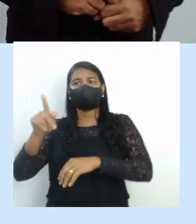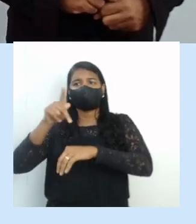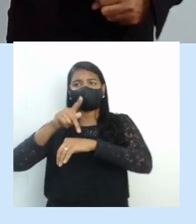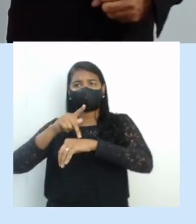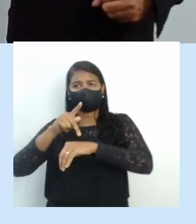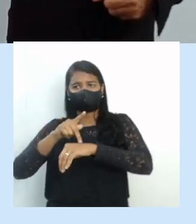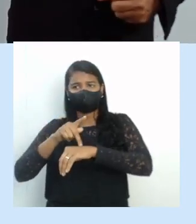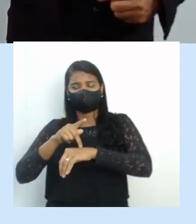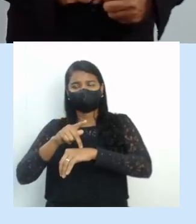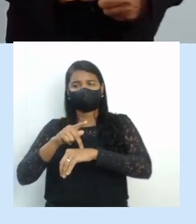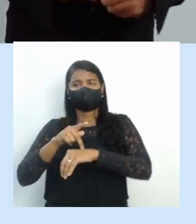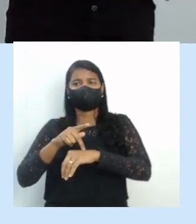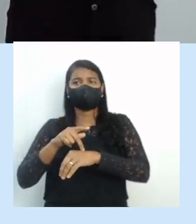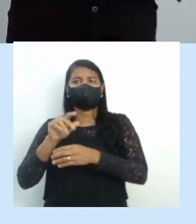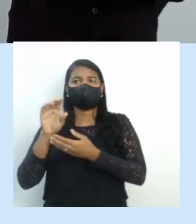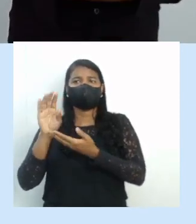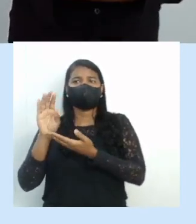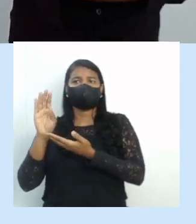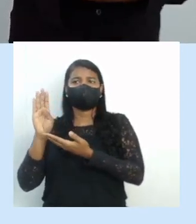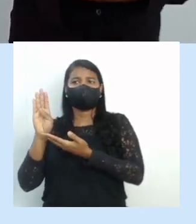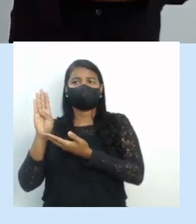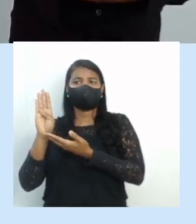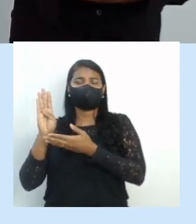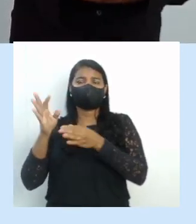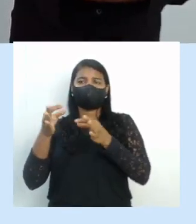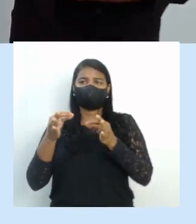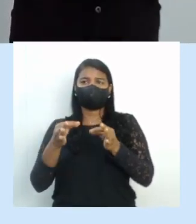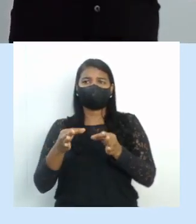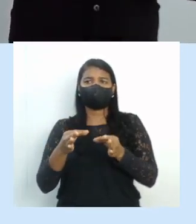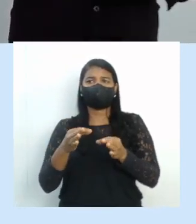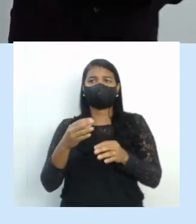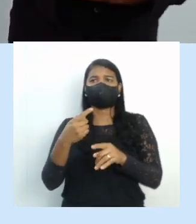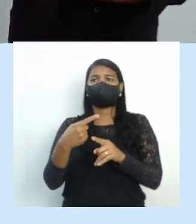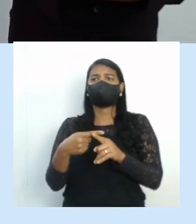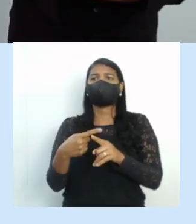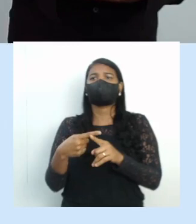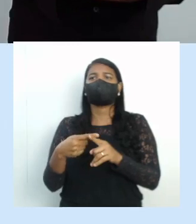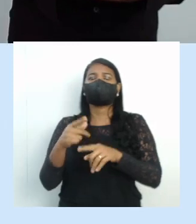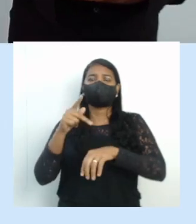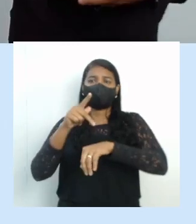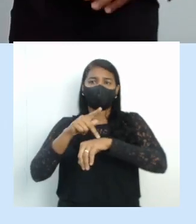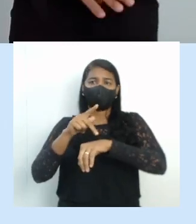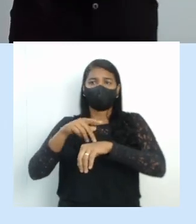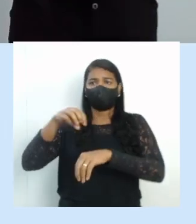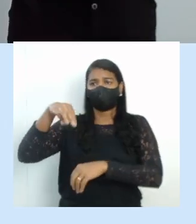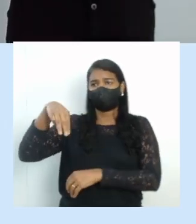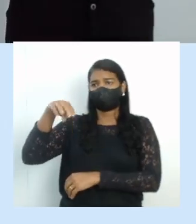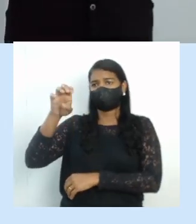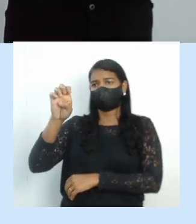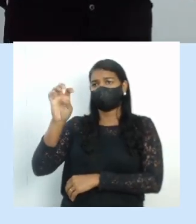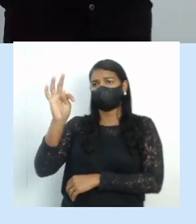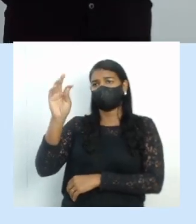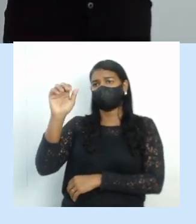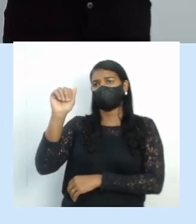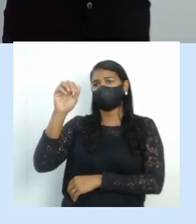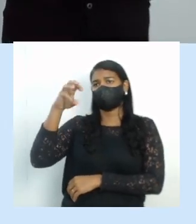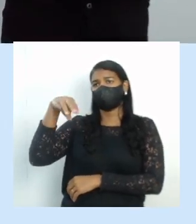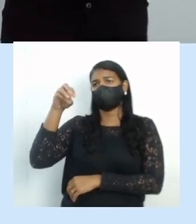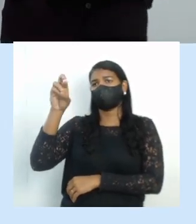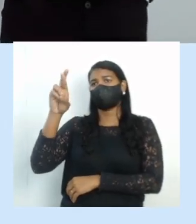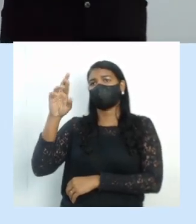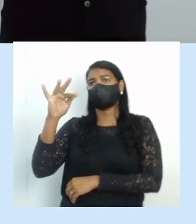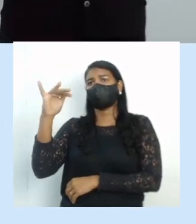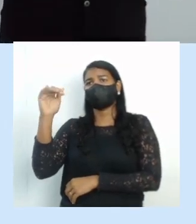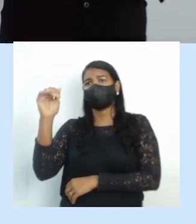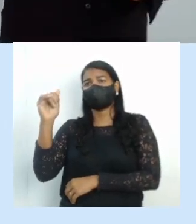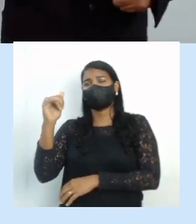rochas. A letra B, ela está correta. Por quê? As rochas metamórficas, elas vão formar a partir